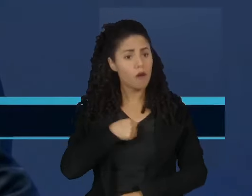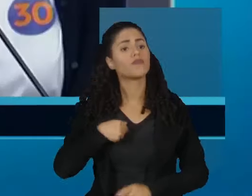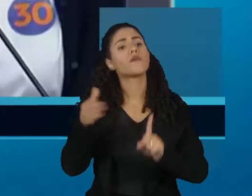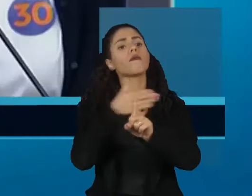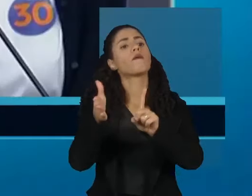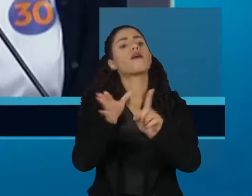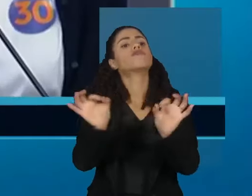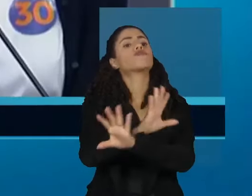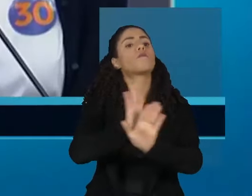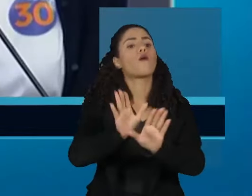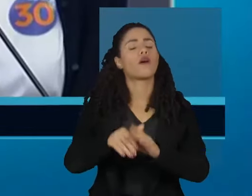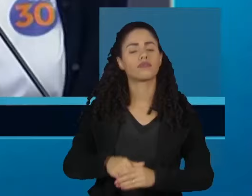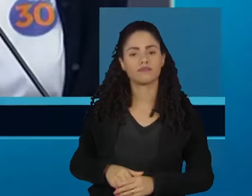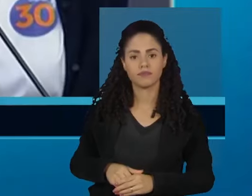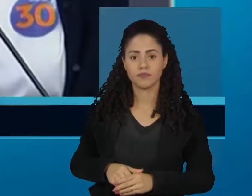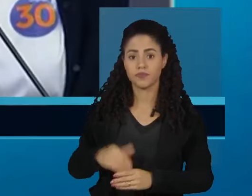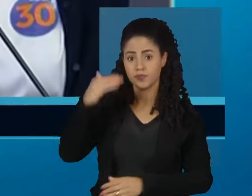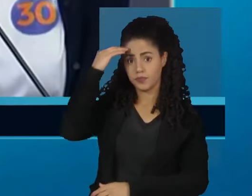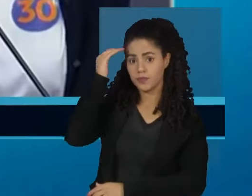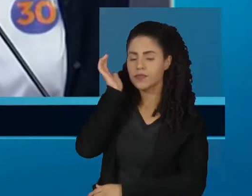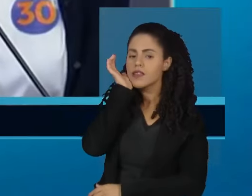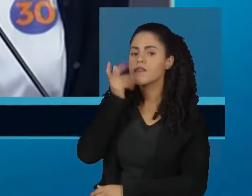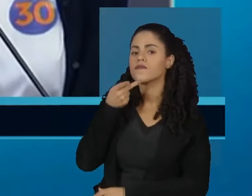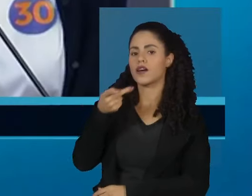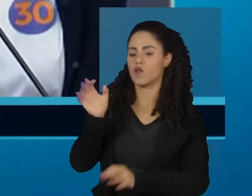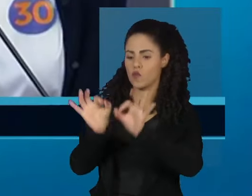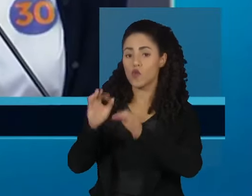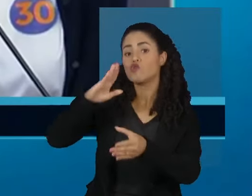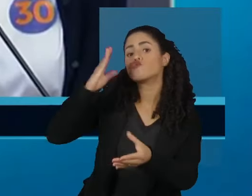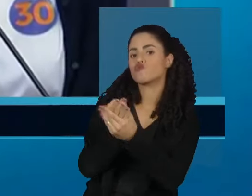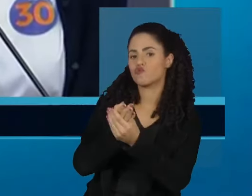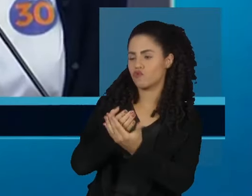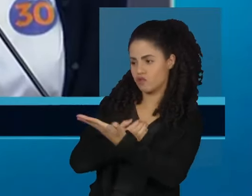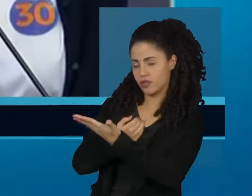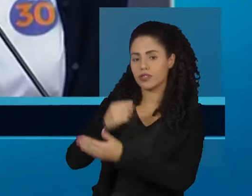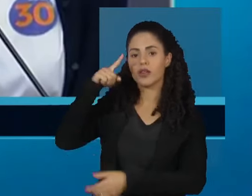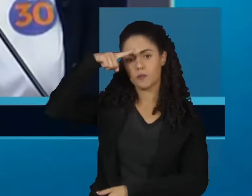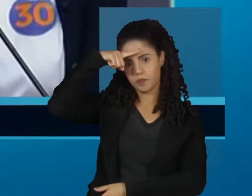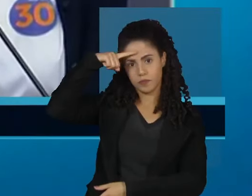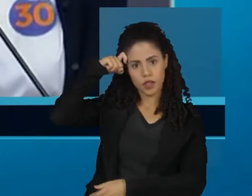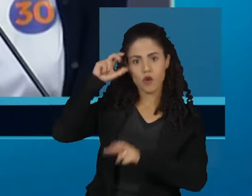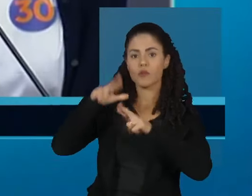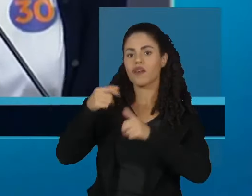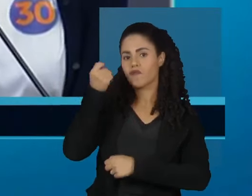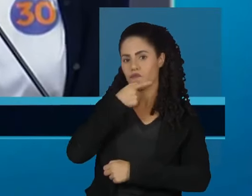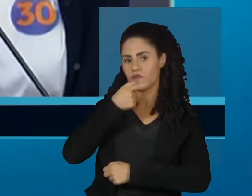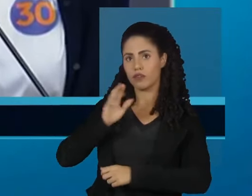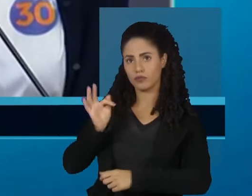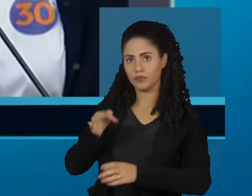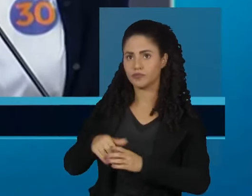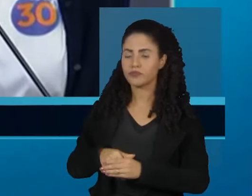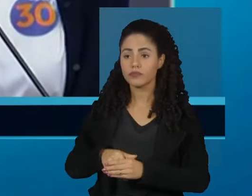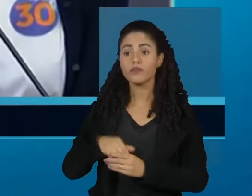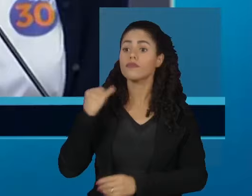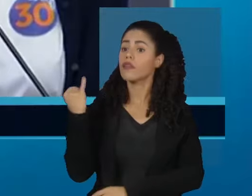só. Tabata Amaral falou que irá à justiça para processar Marina Helena por falsa acusação. É